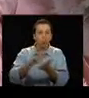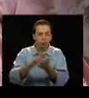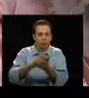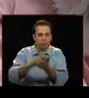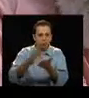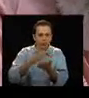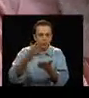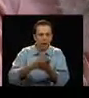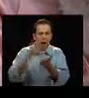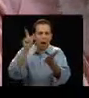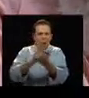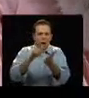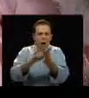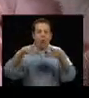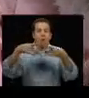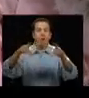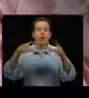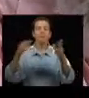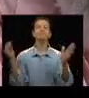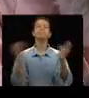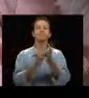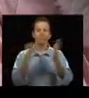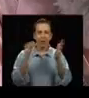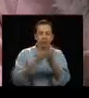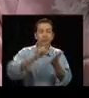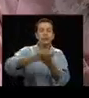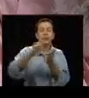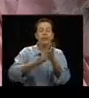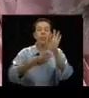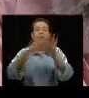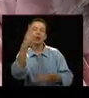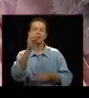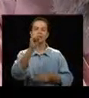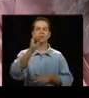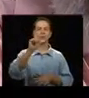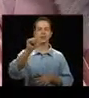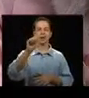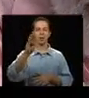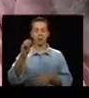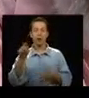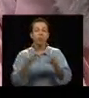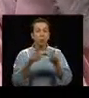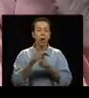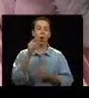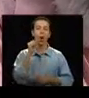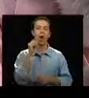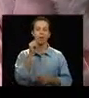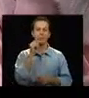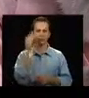caderno, a folha do caderno é insuficiente para escrever 3 sílabas. E o lápis